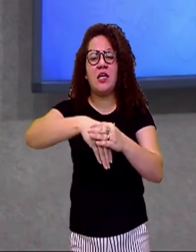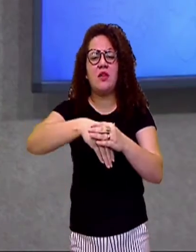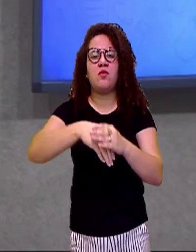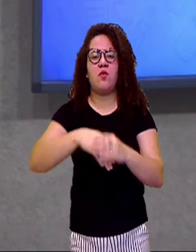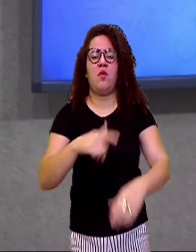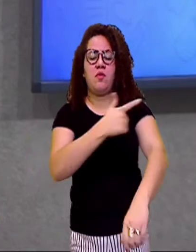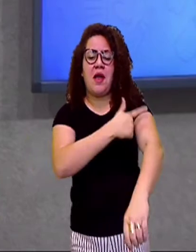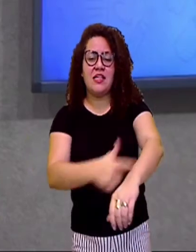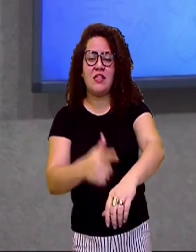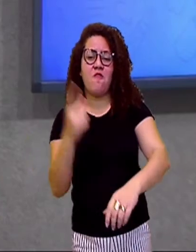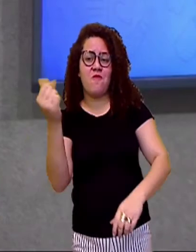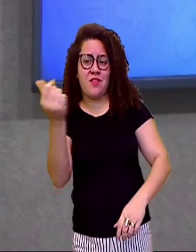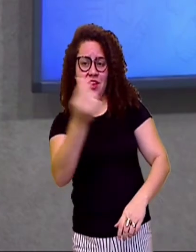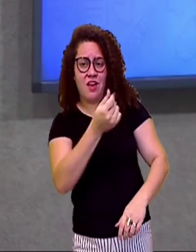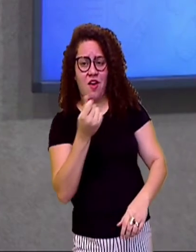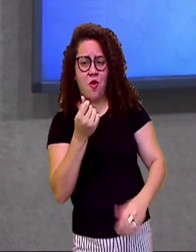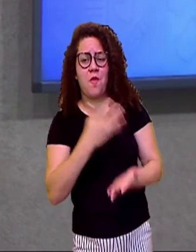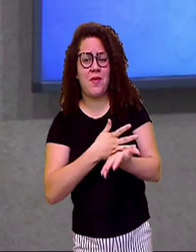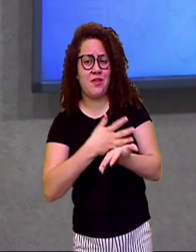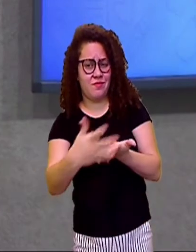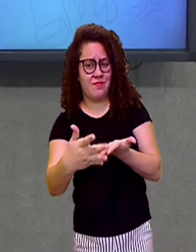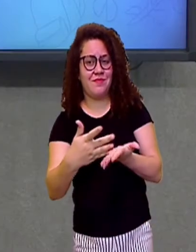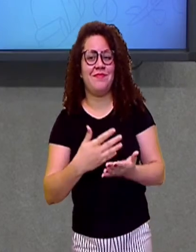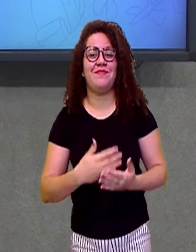educação financeira. Vamos começar?